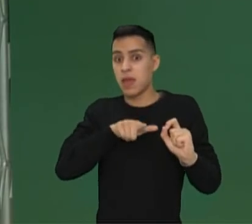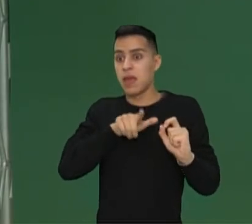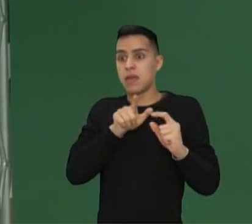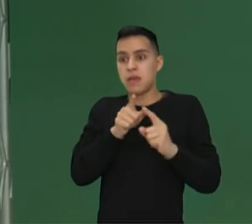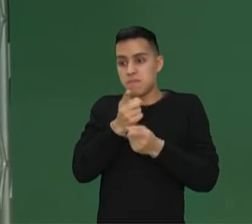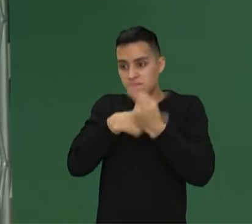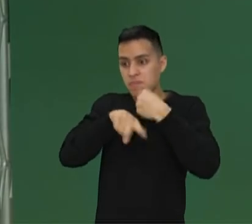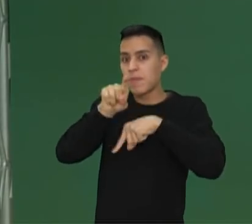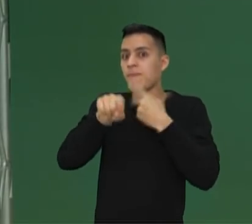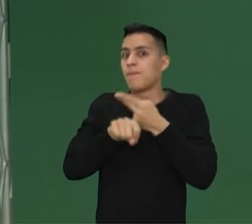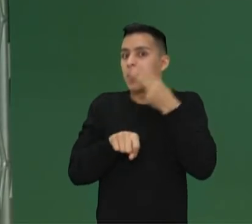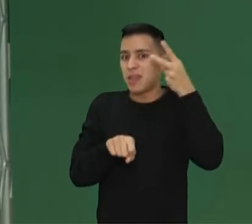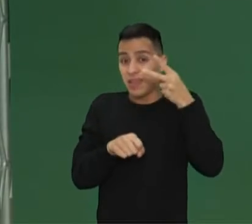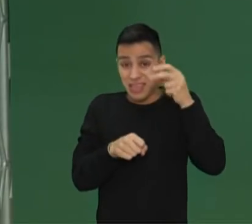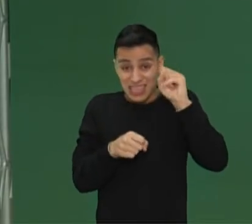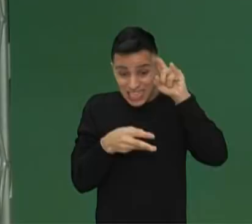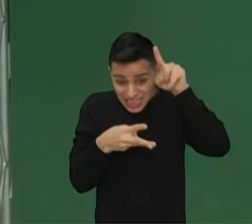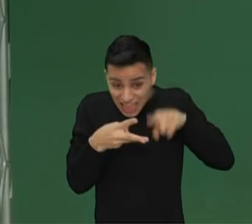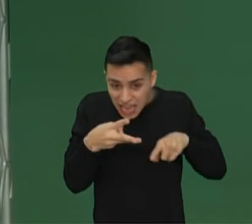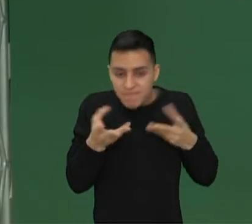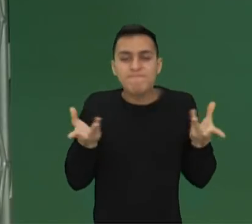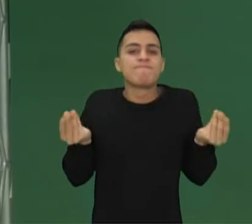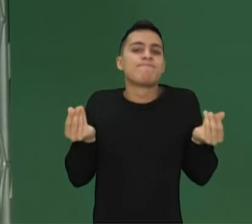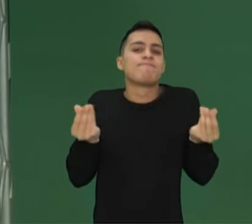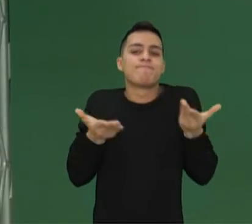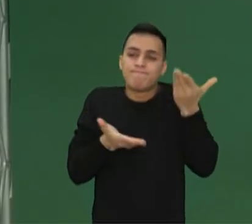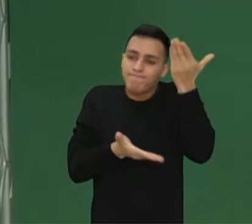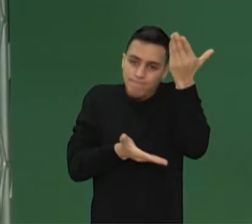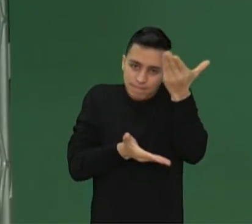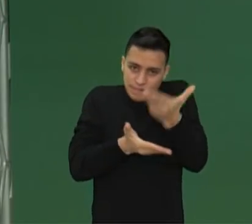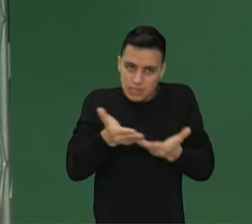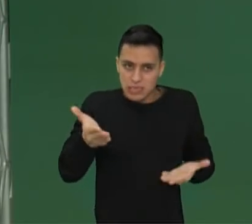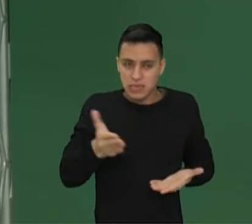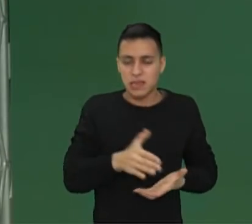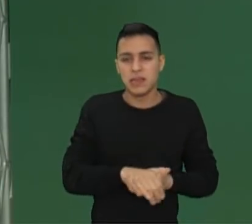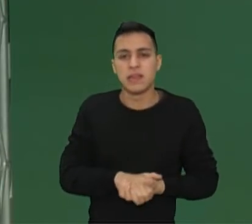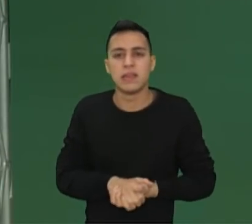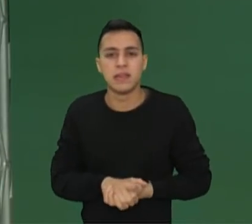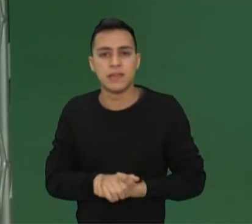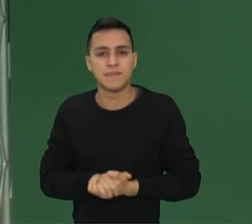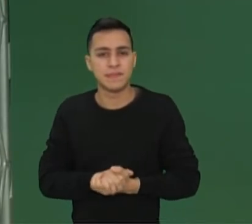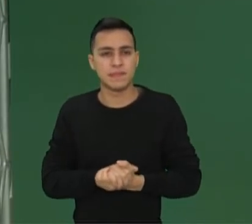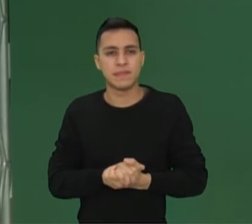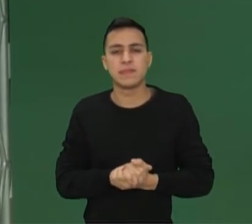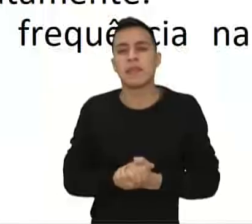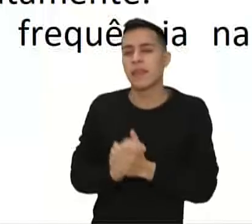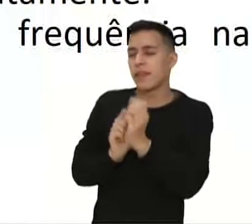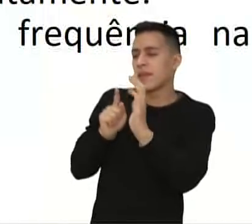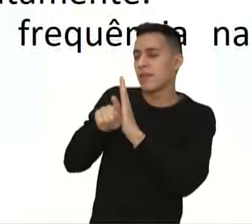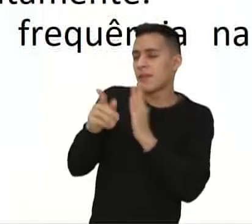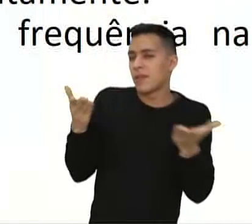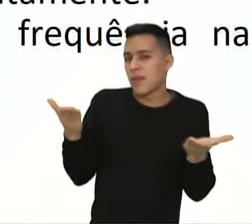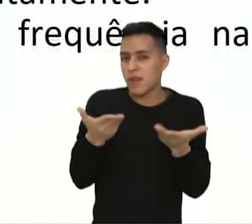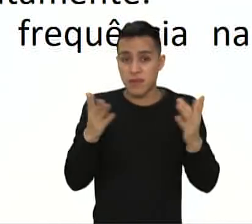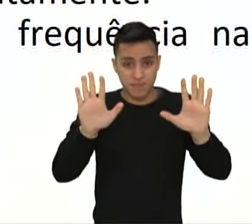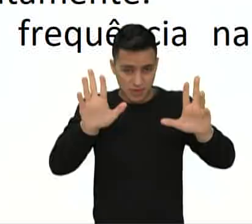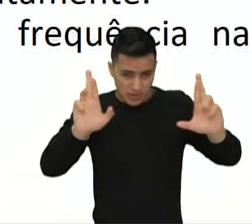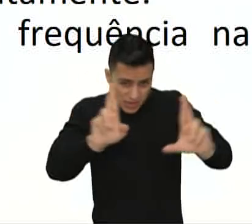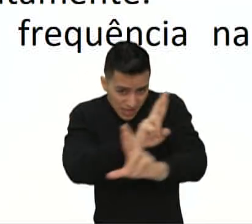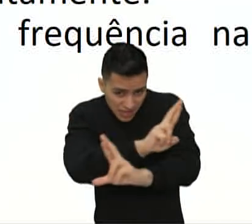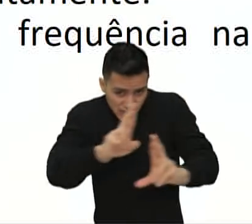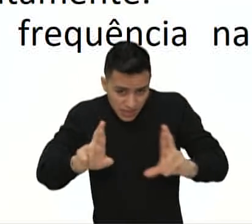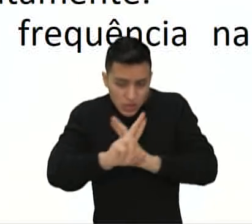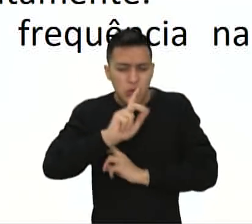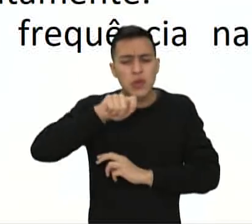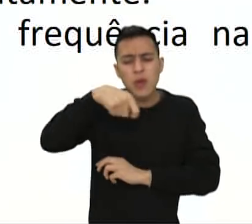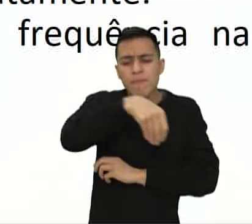classificação, fez as 3 jogadas, está desclassificado, né? O primeiro quiz do dia, com a relação